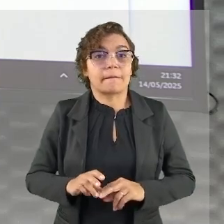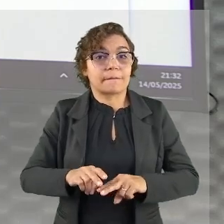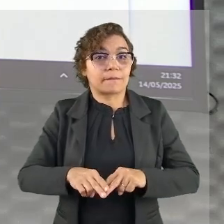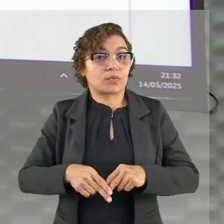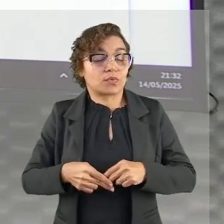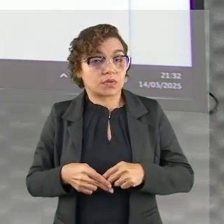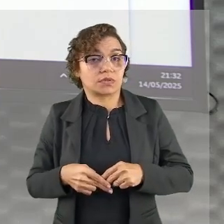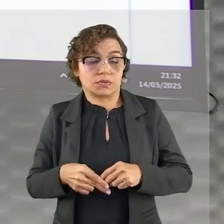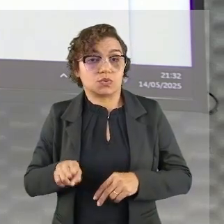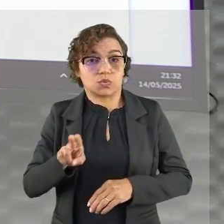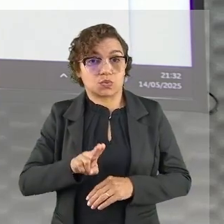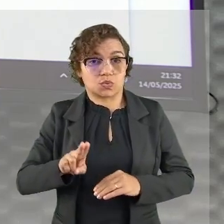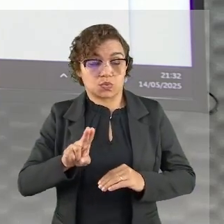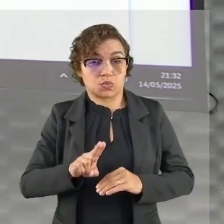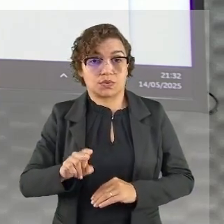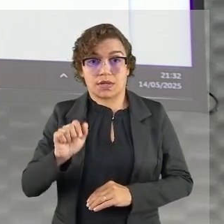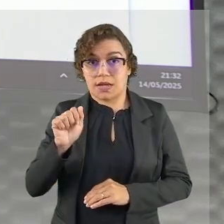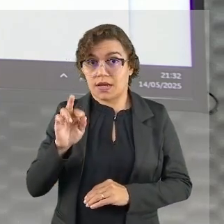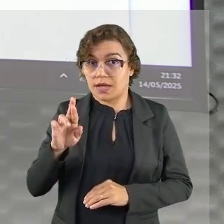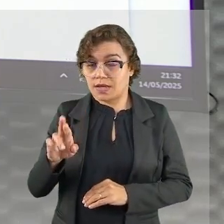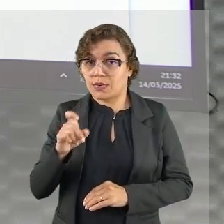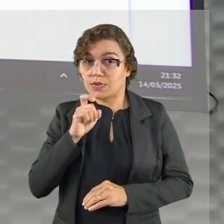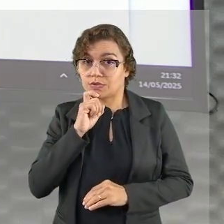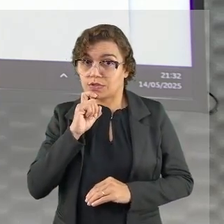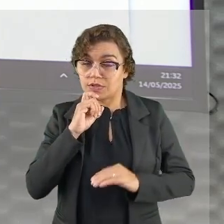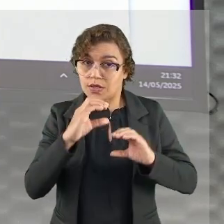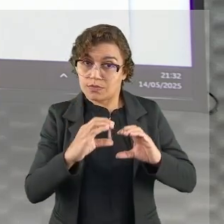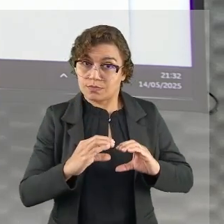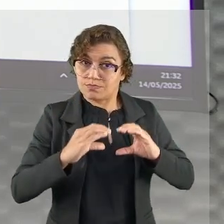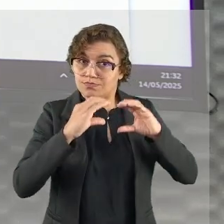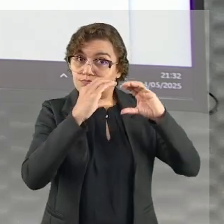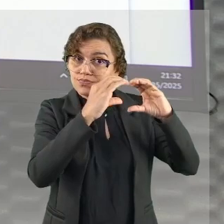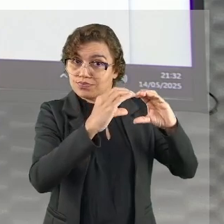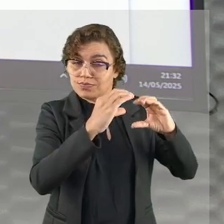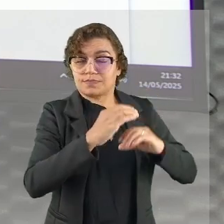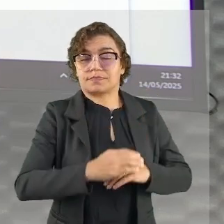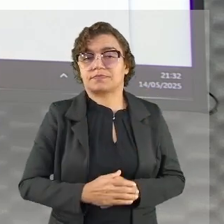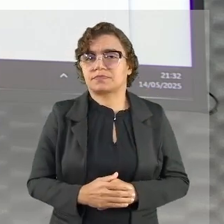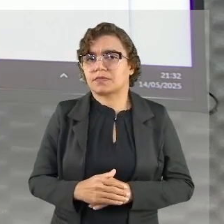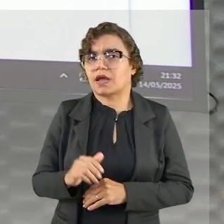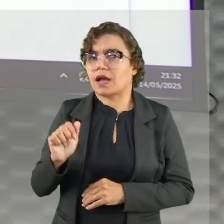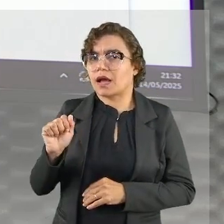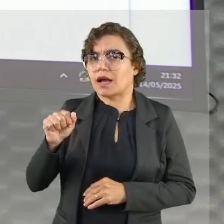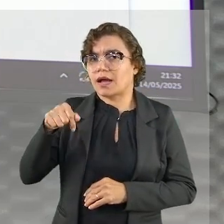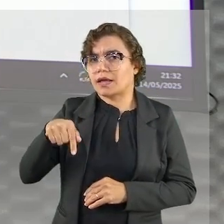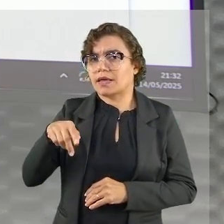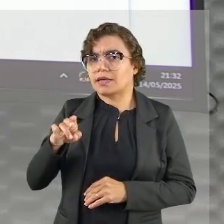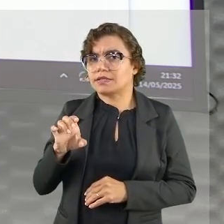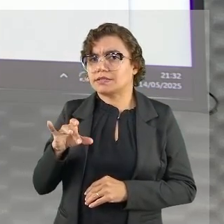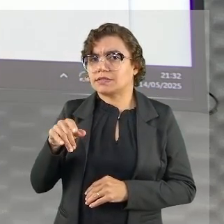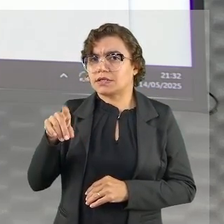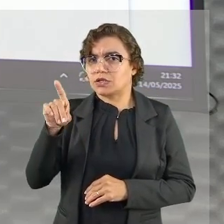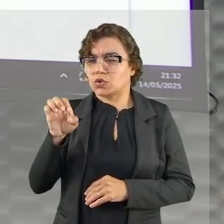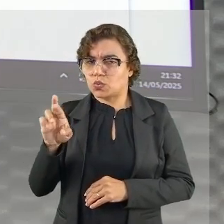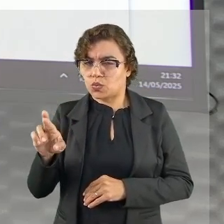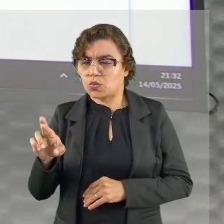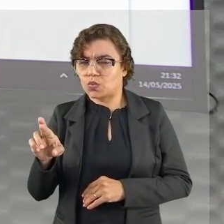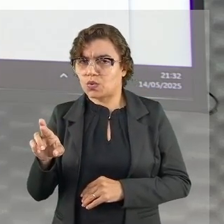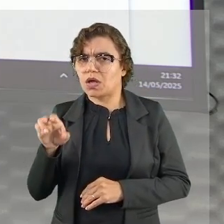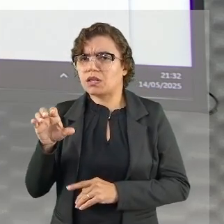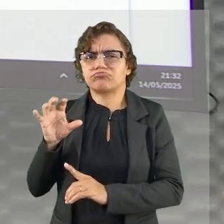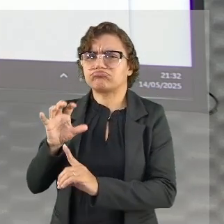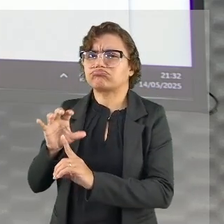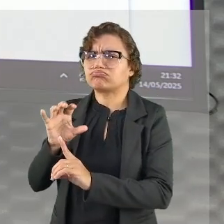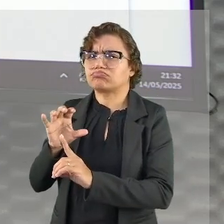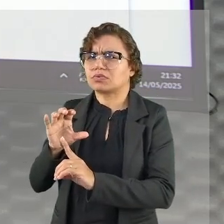que se coloca na parte de cima. Os aquecedores, aí já é o contrário. O aquecedor vai aquecer o ar frio ou o ar